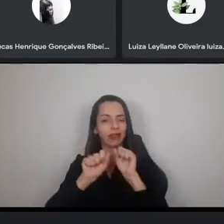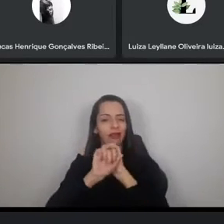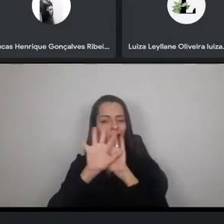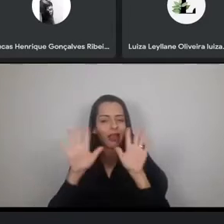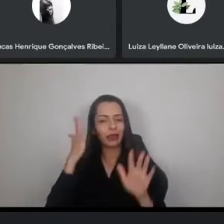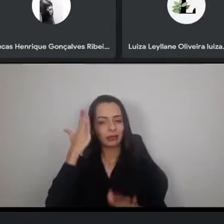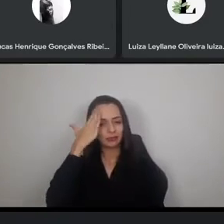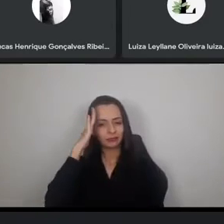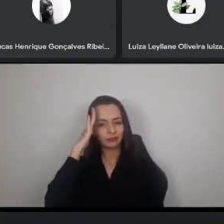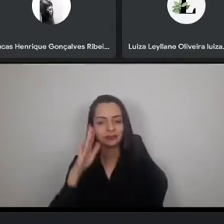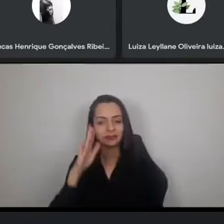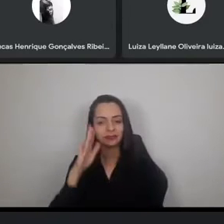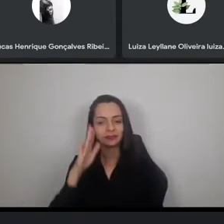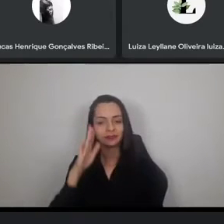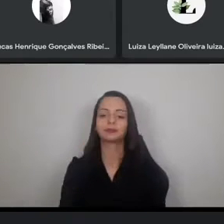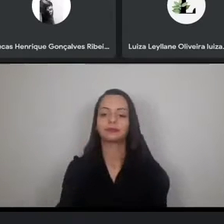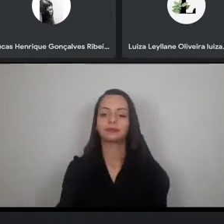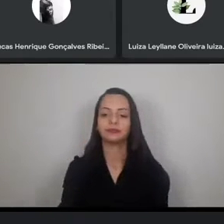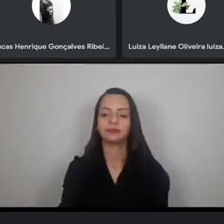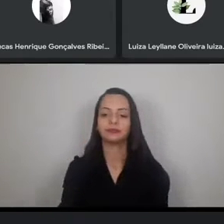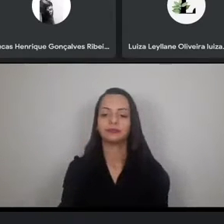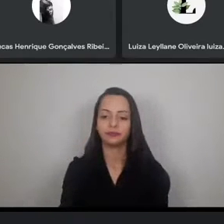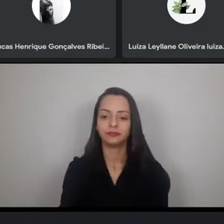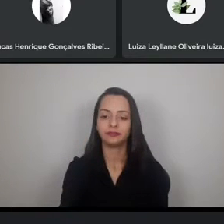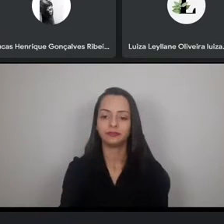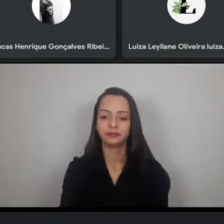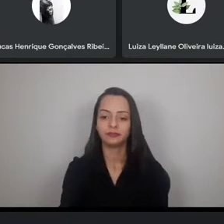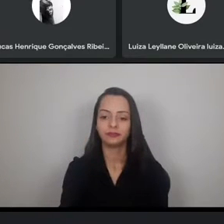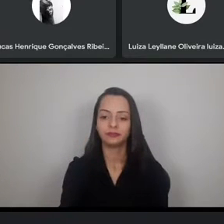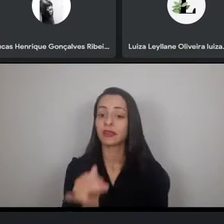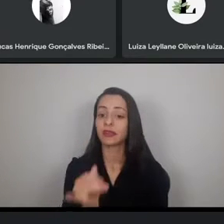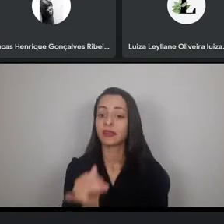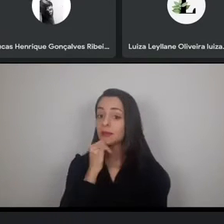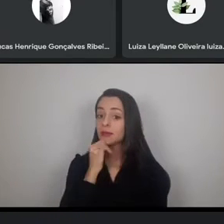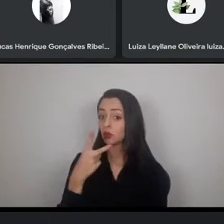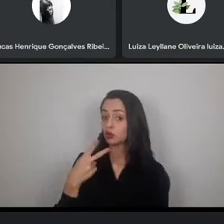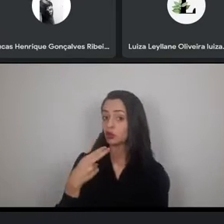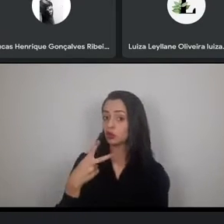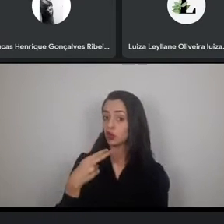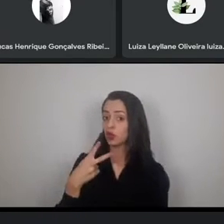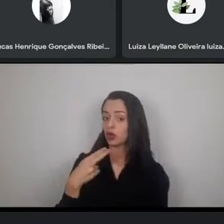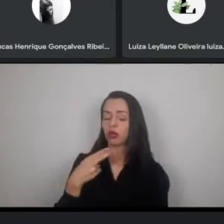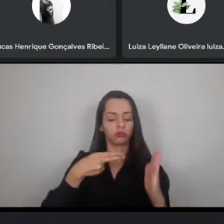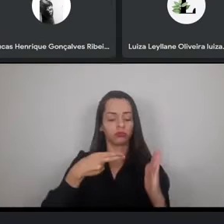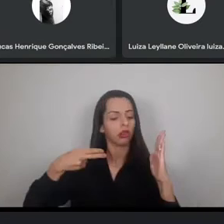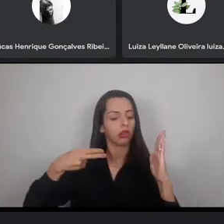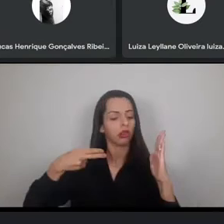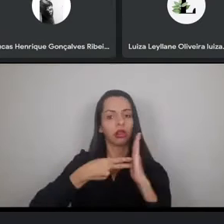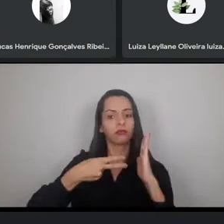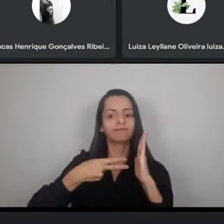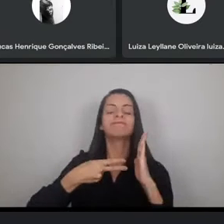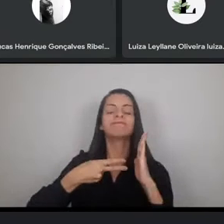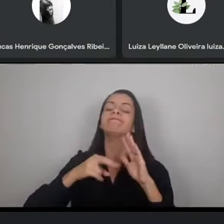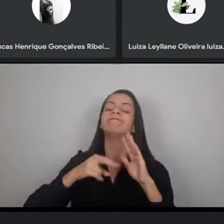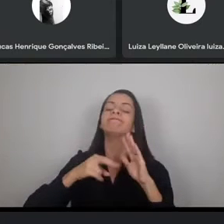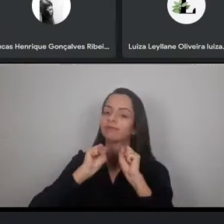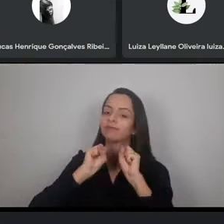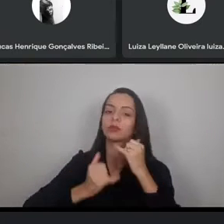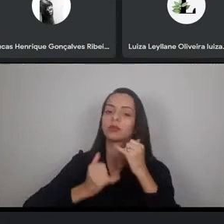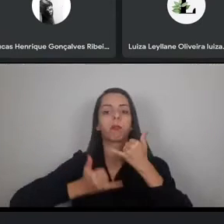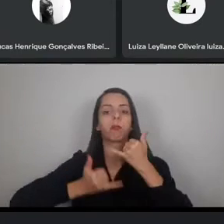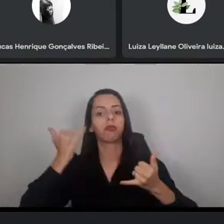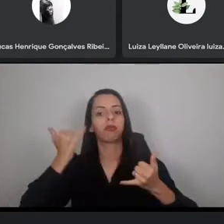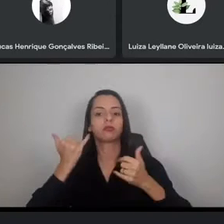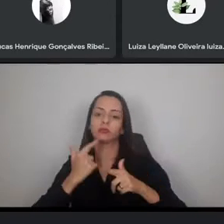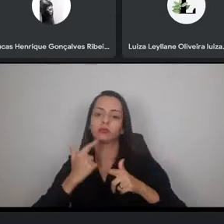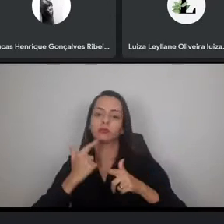anteriormente. Colocamos uma tesoura, por exemplo, em um dos orifícios da tomada, pode ocasionar um curto-circuito e levar um